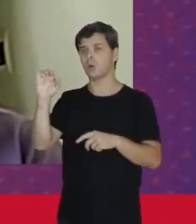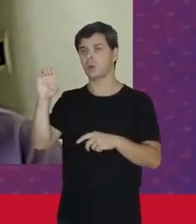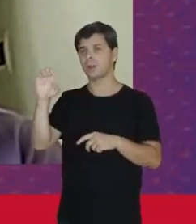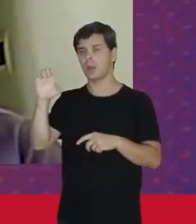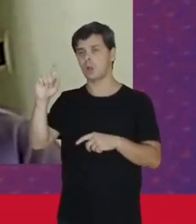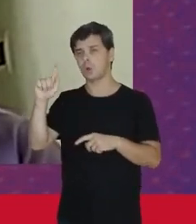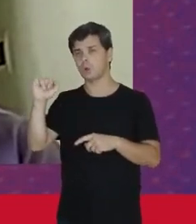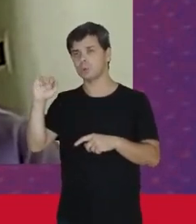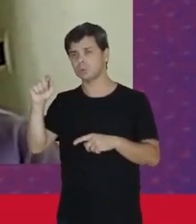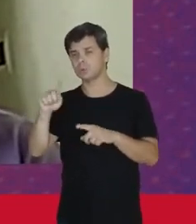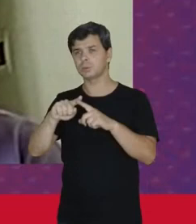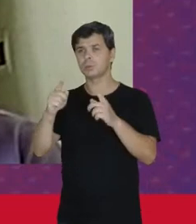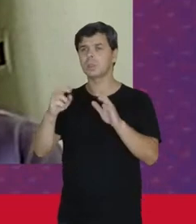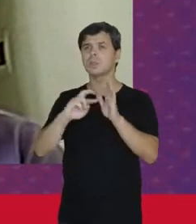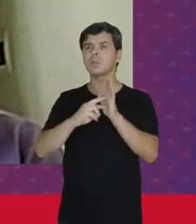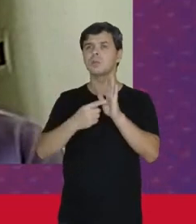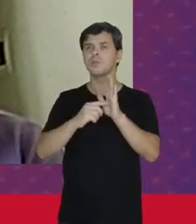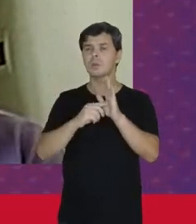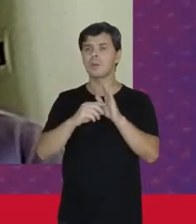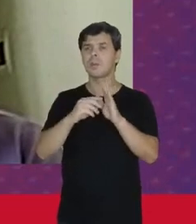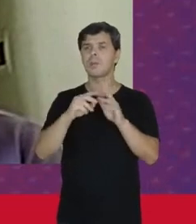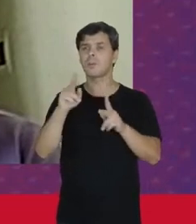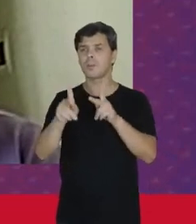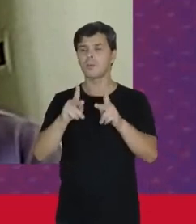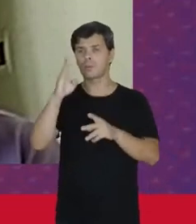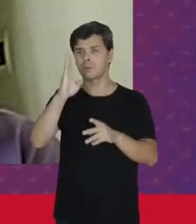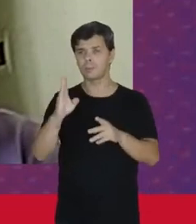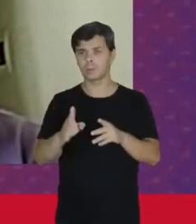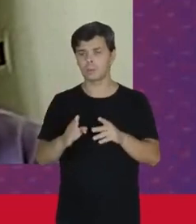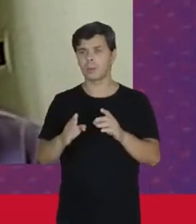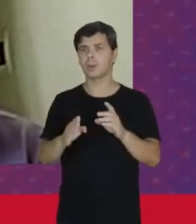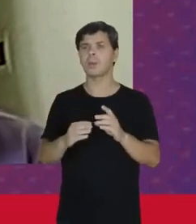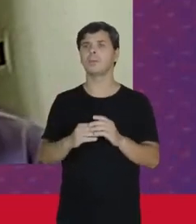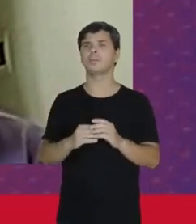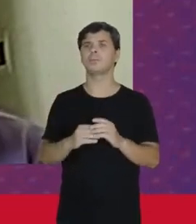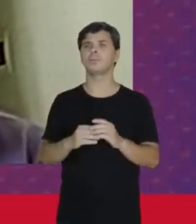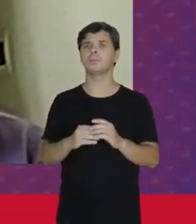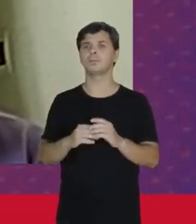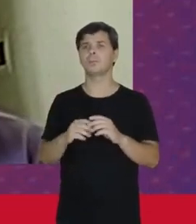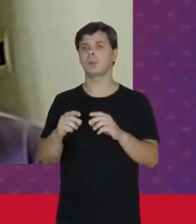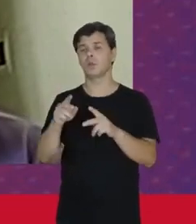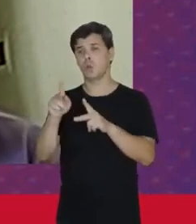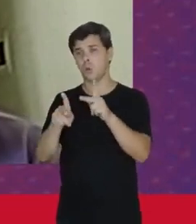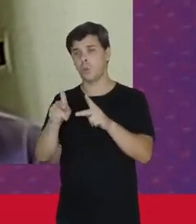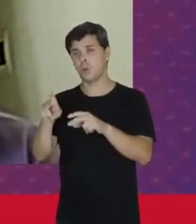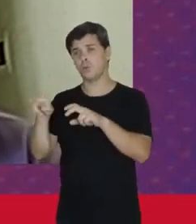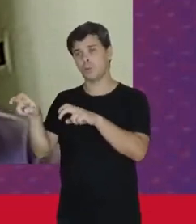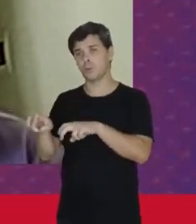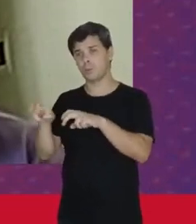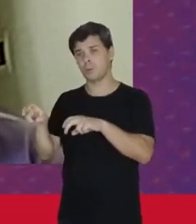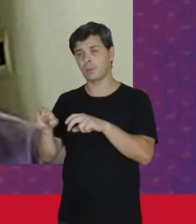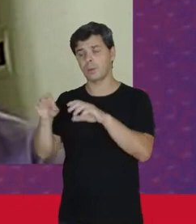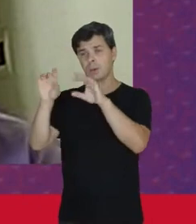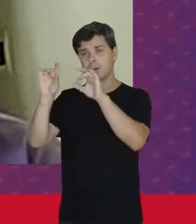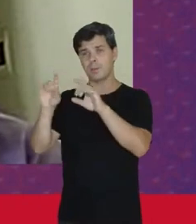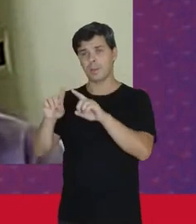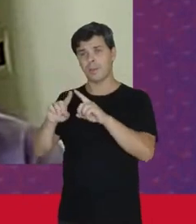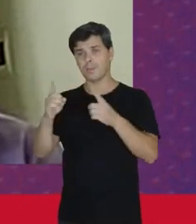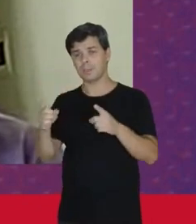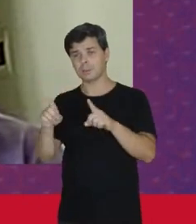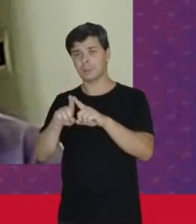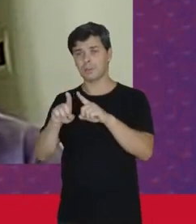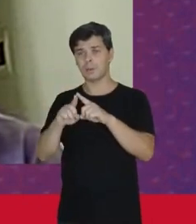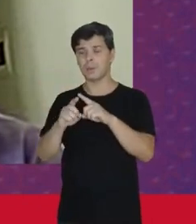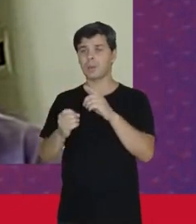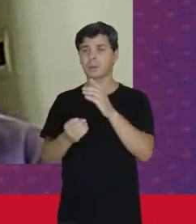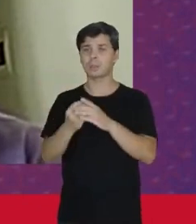isso significa para a população brasileira, para os povos do campo especialmente, mas também para a